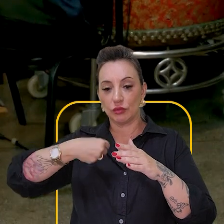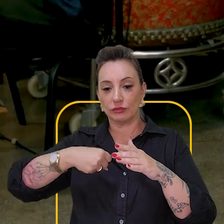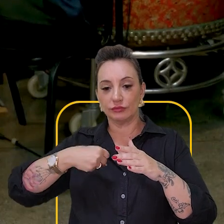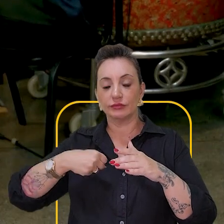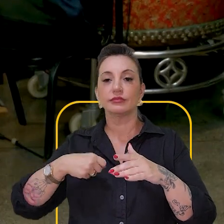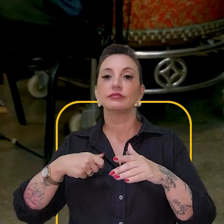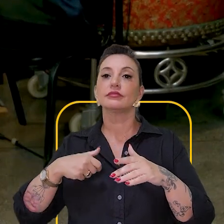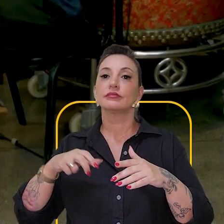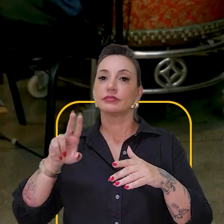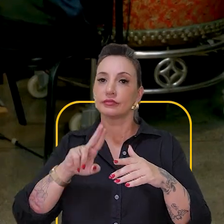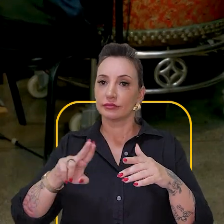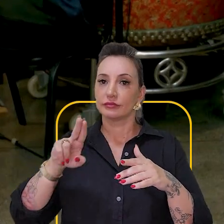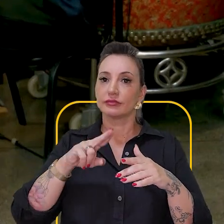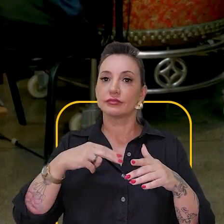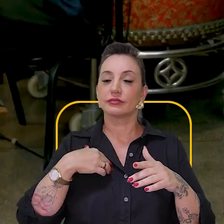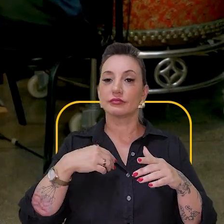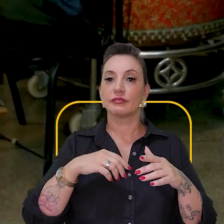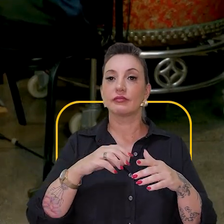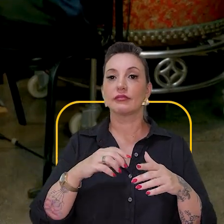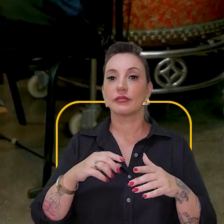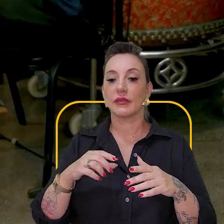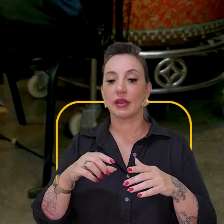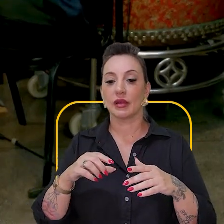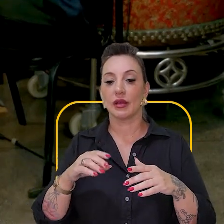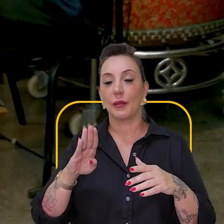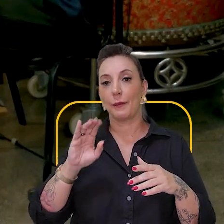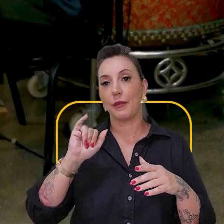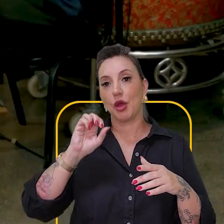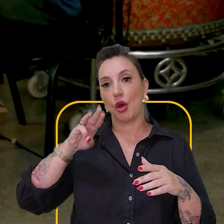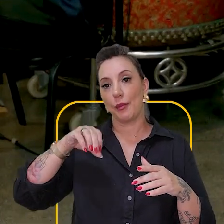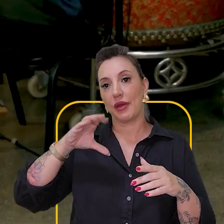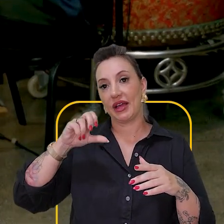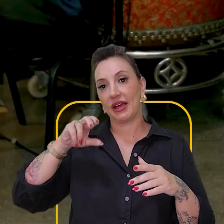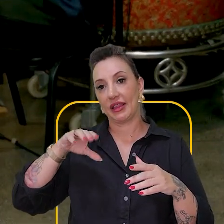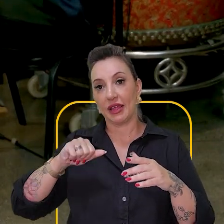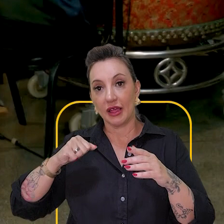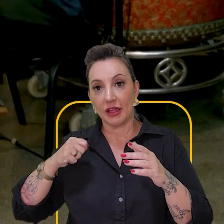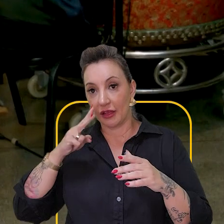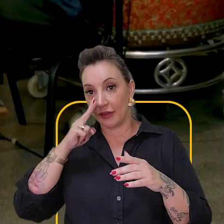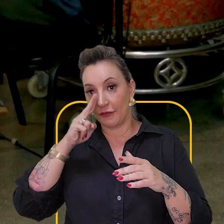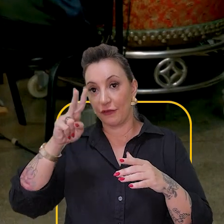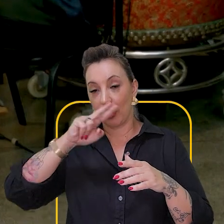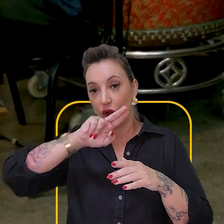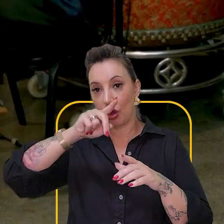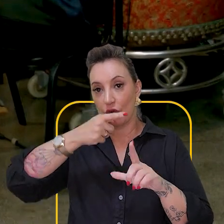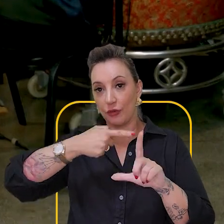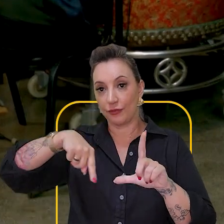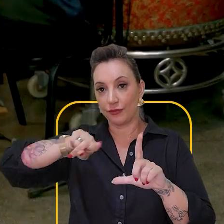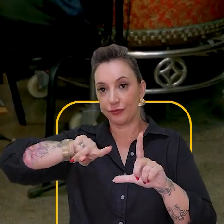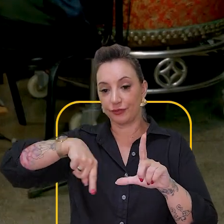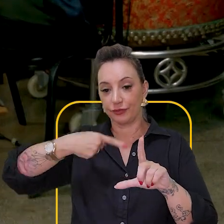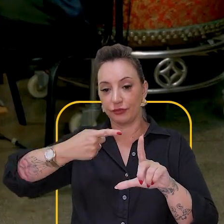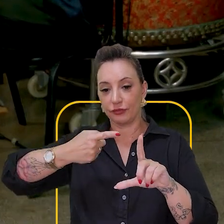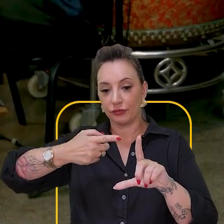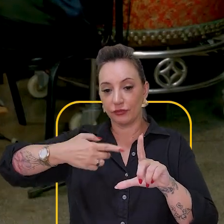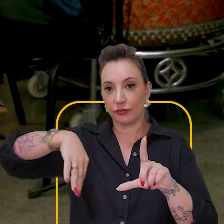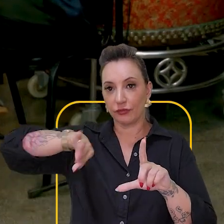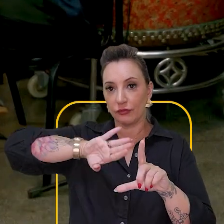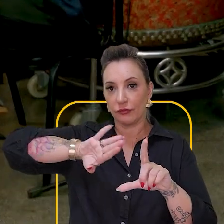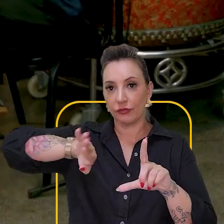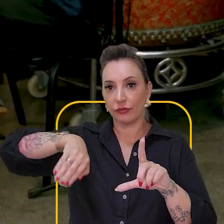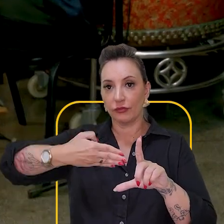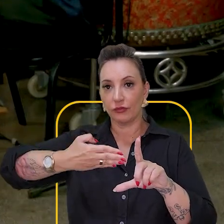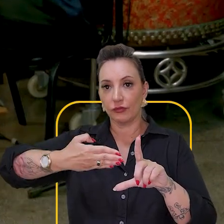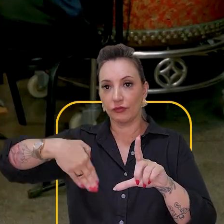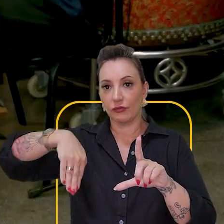então a gente trabalha muito muito essa parte de biomecânica porque isso potencializa ângulo você vai chutar na coxa você tem que fazer um